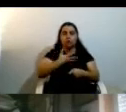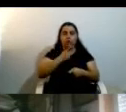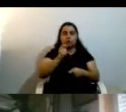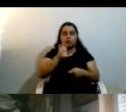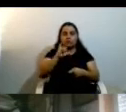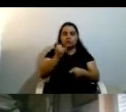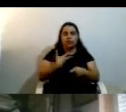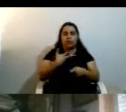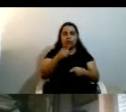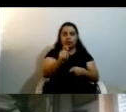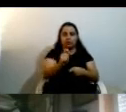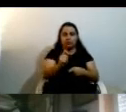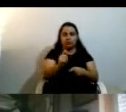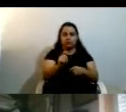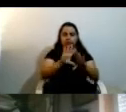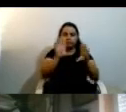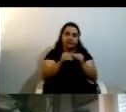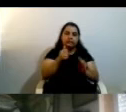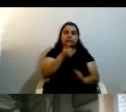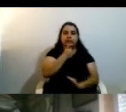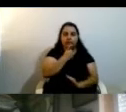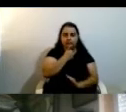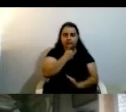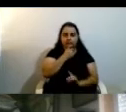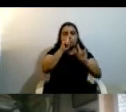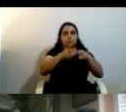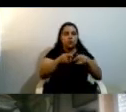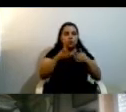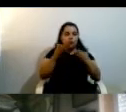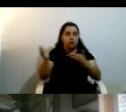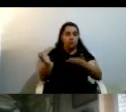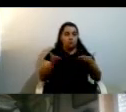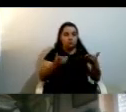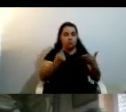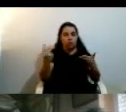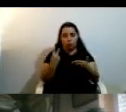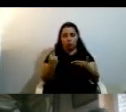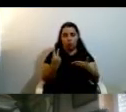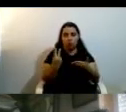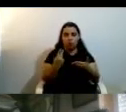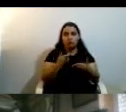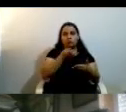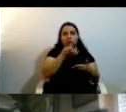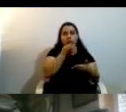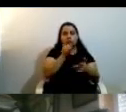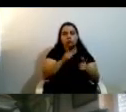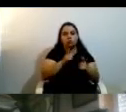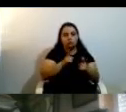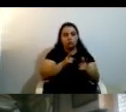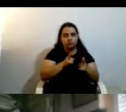No Tecido, pronto. Começando aqui a nossa apresentação, o que eu e o Adriano vamos falar um bocadinho, nós